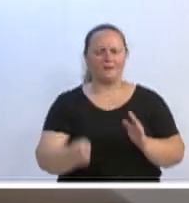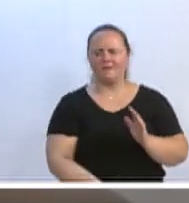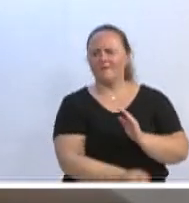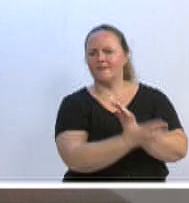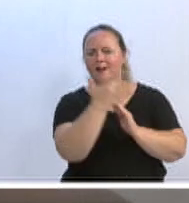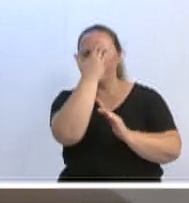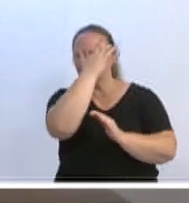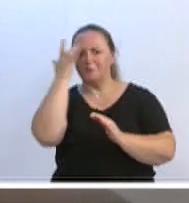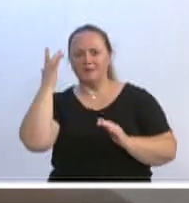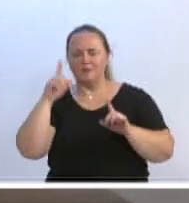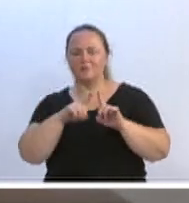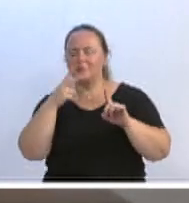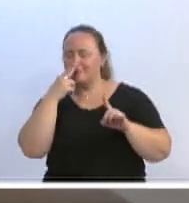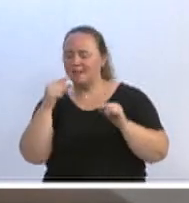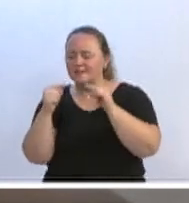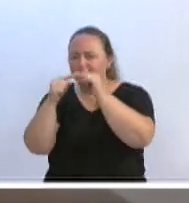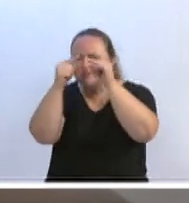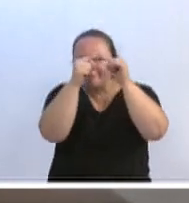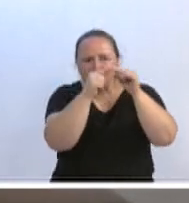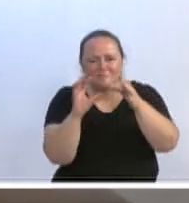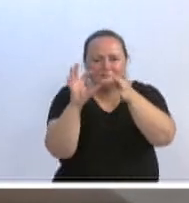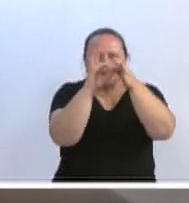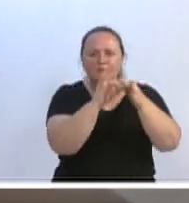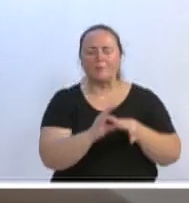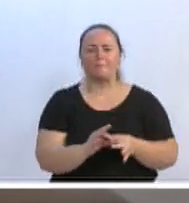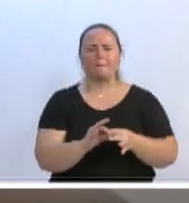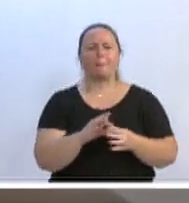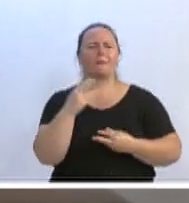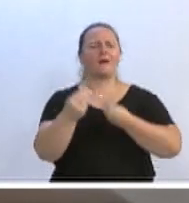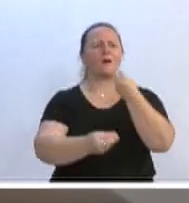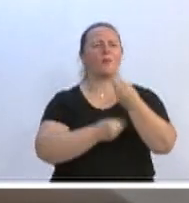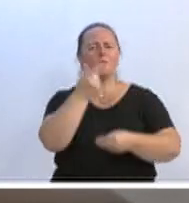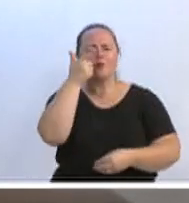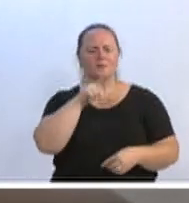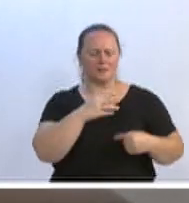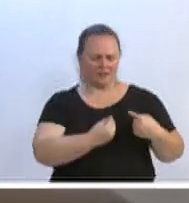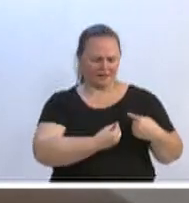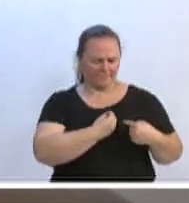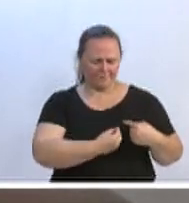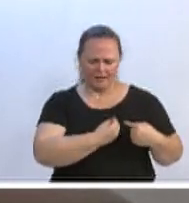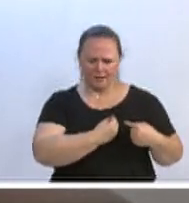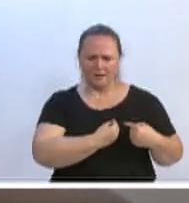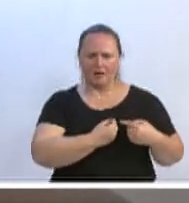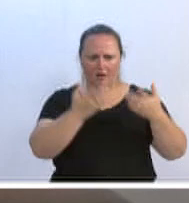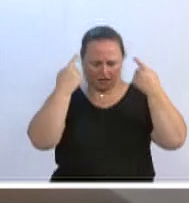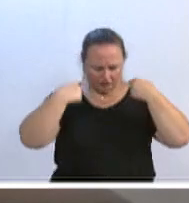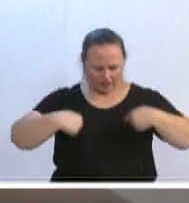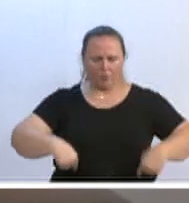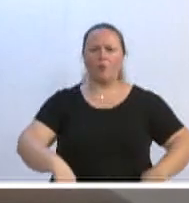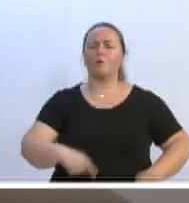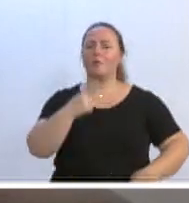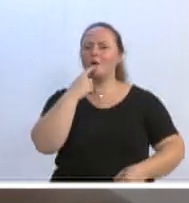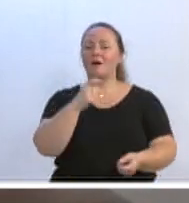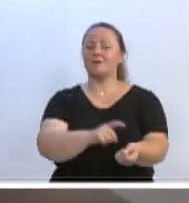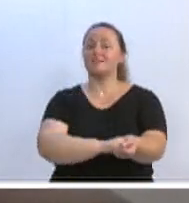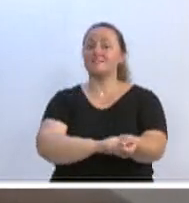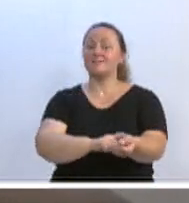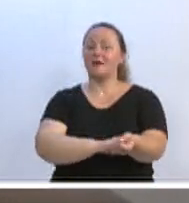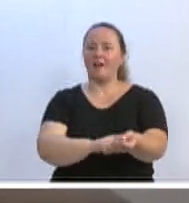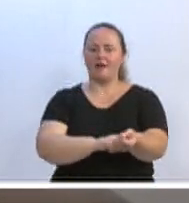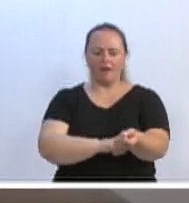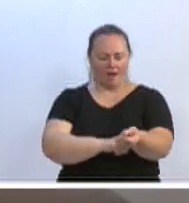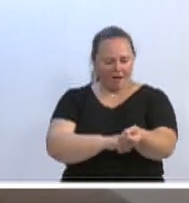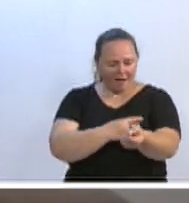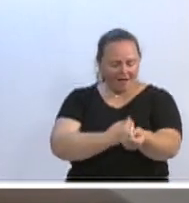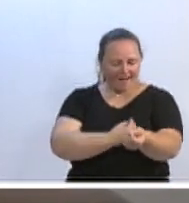vida a esse corpo? O que dá vida ao membro? É o sangue. Sangue é vida. A igreja, corpo